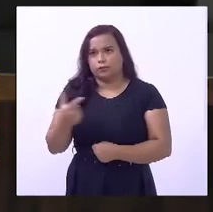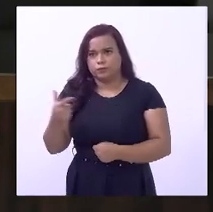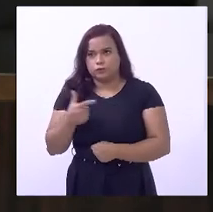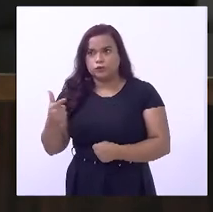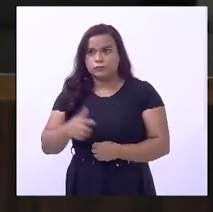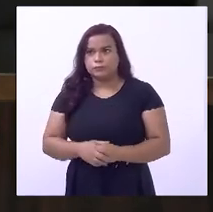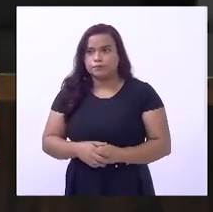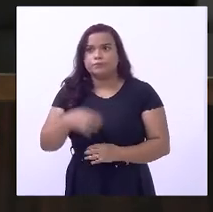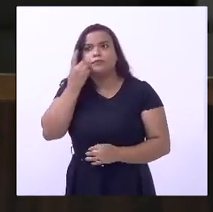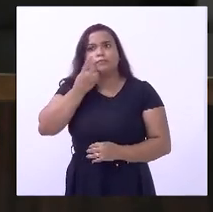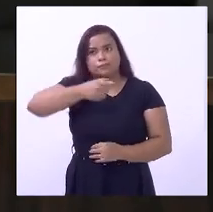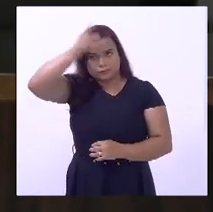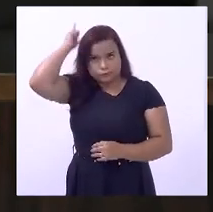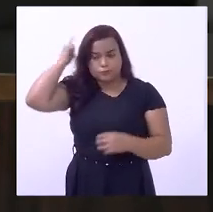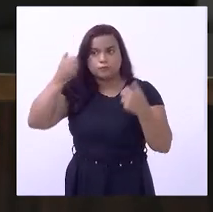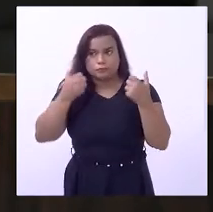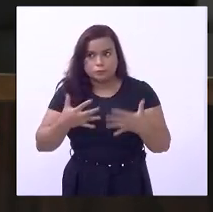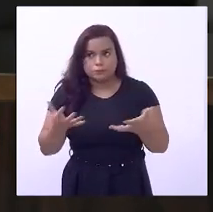Deputado Luiz Paulo, quer falar?